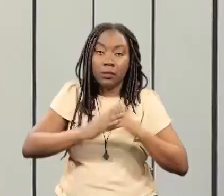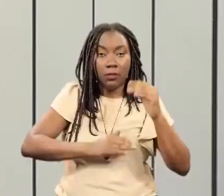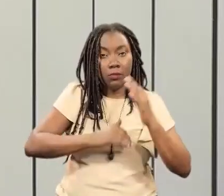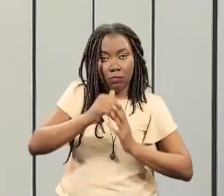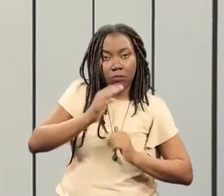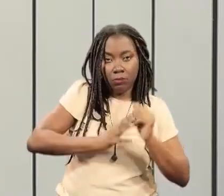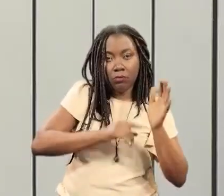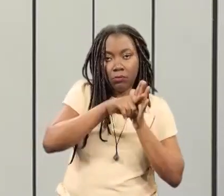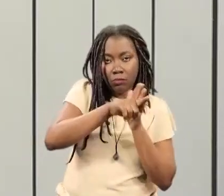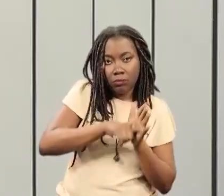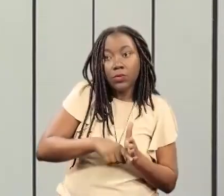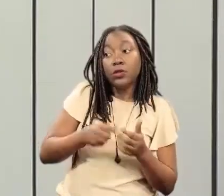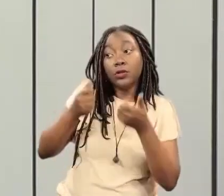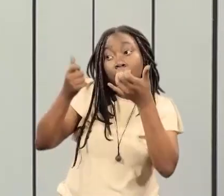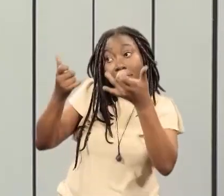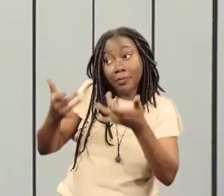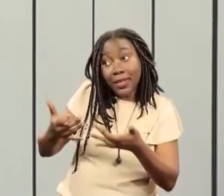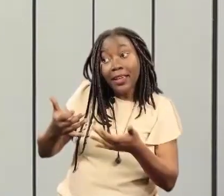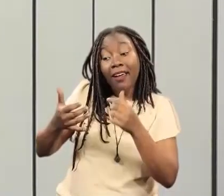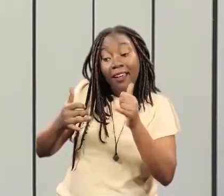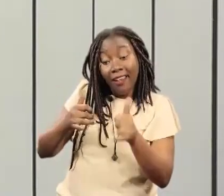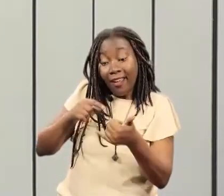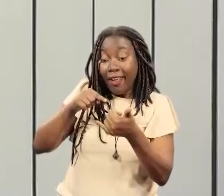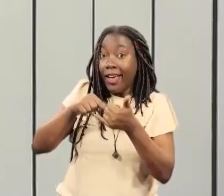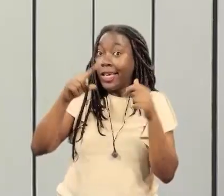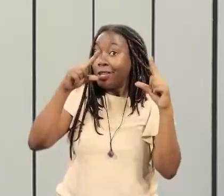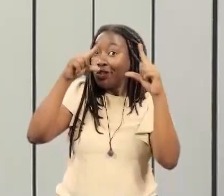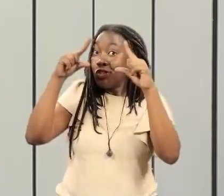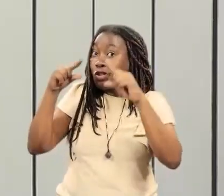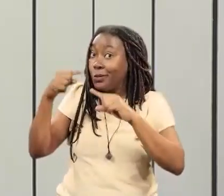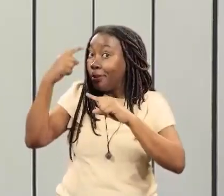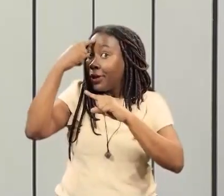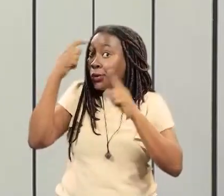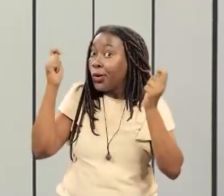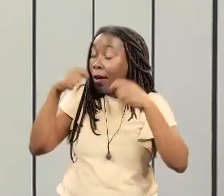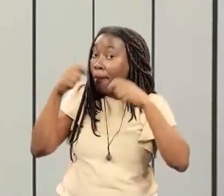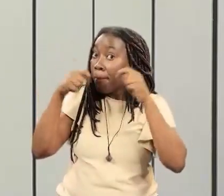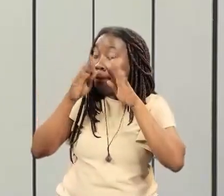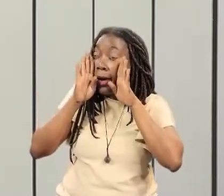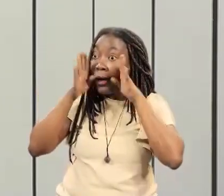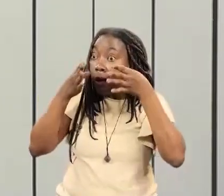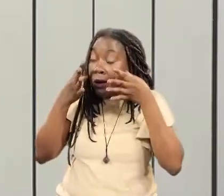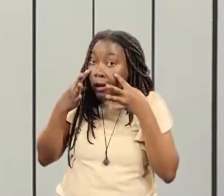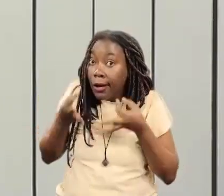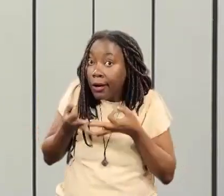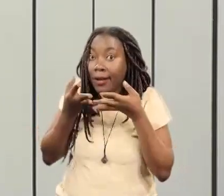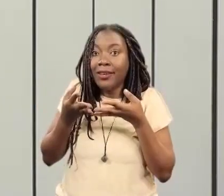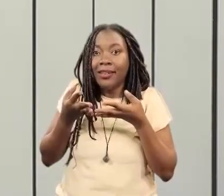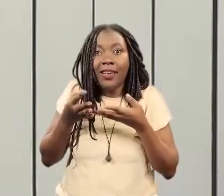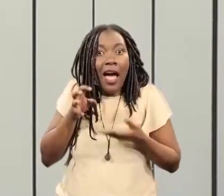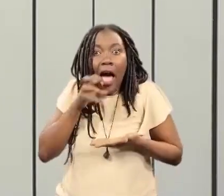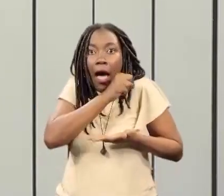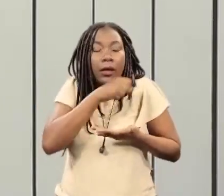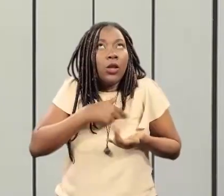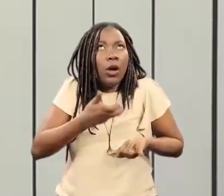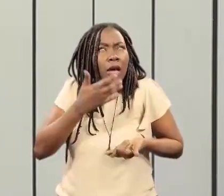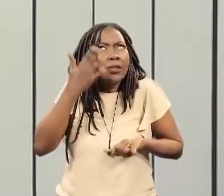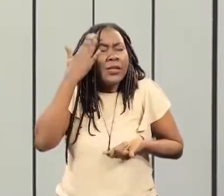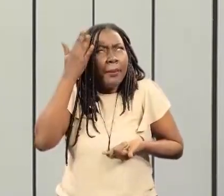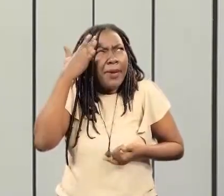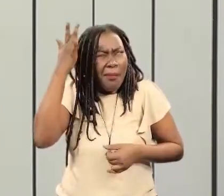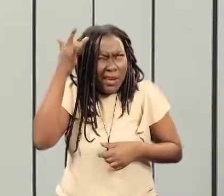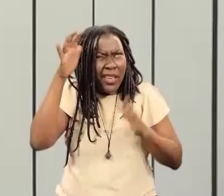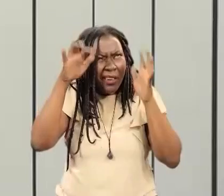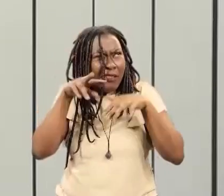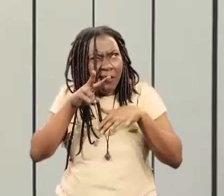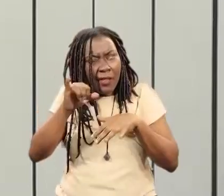que diminui a capacidade de concentração. Vamos explicar. É rápido, então eu quero saber se vai chover amanhã. Então eu